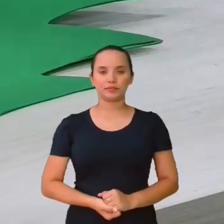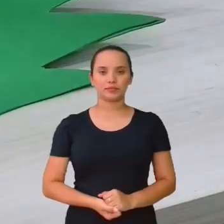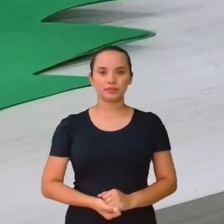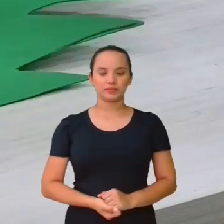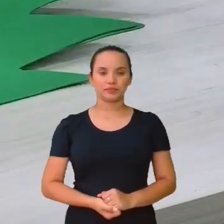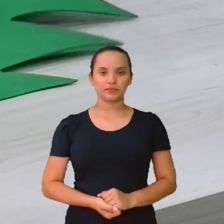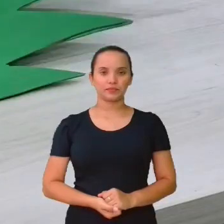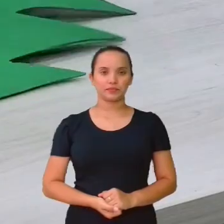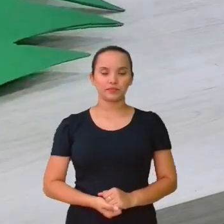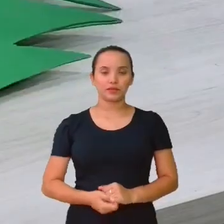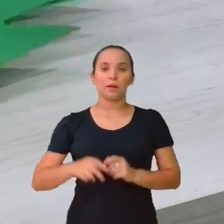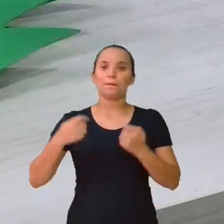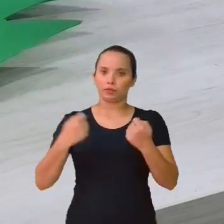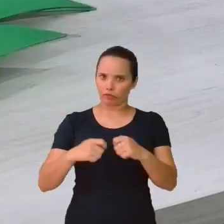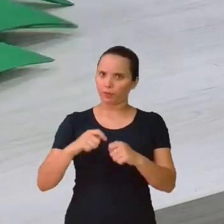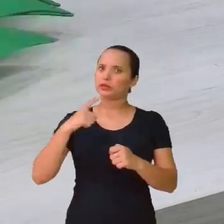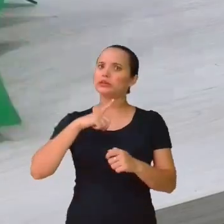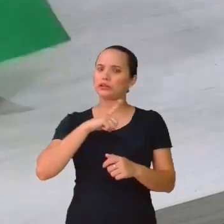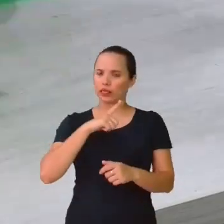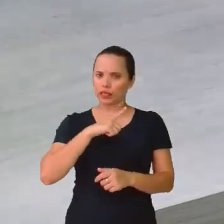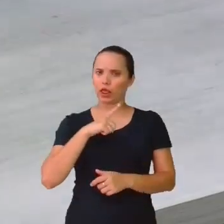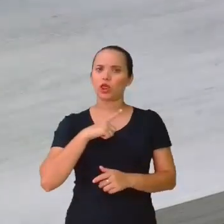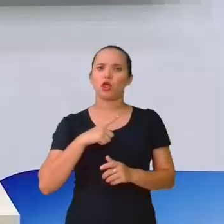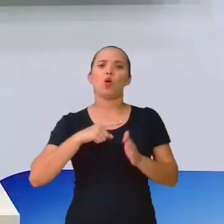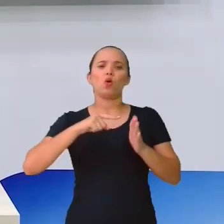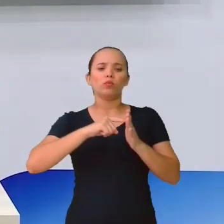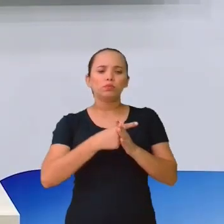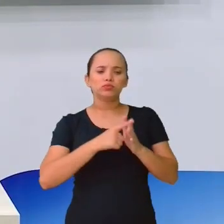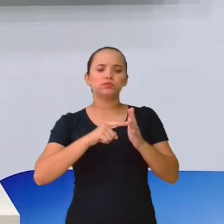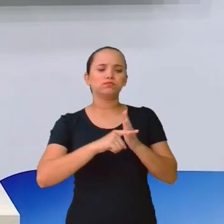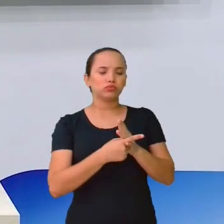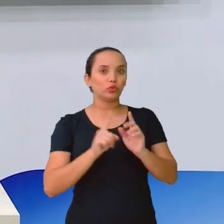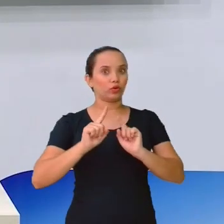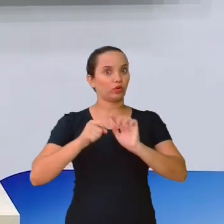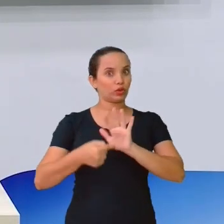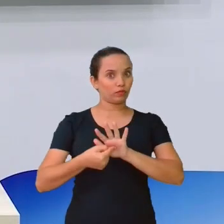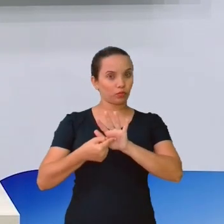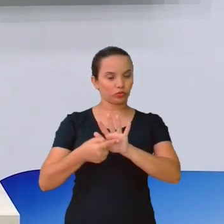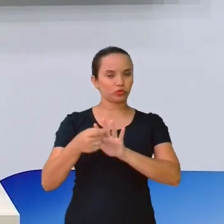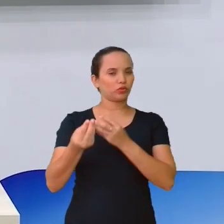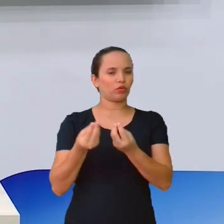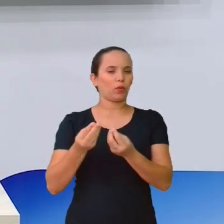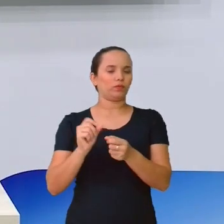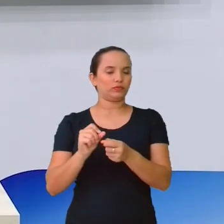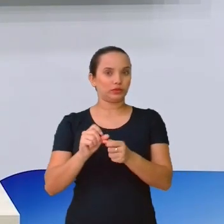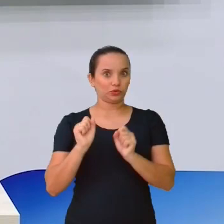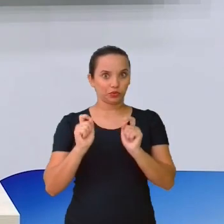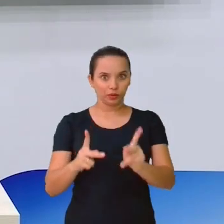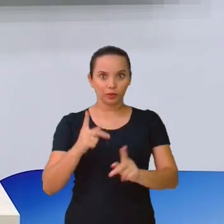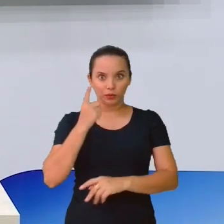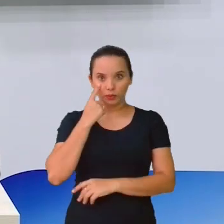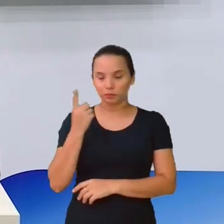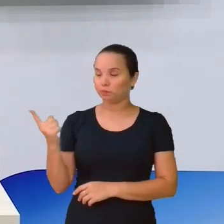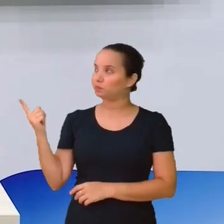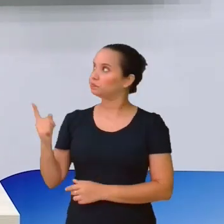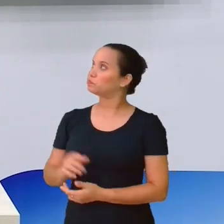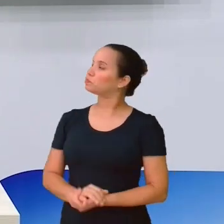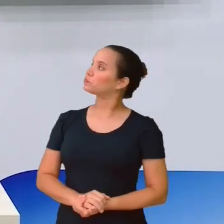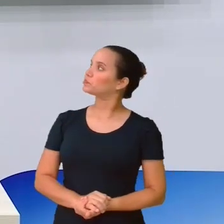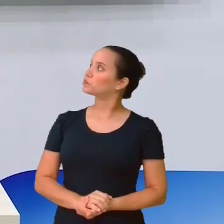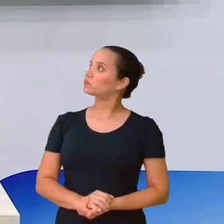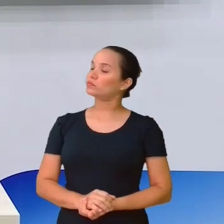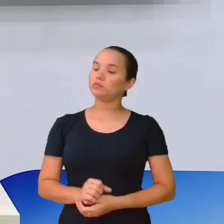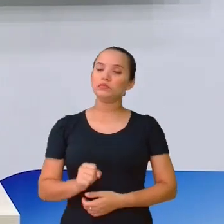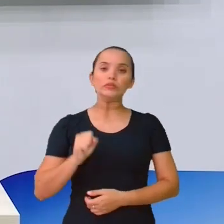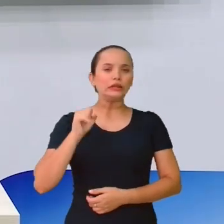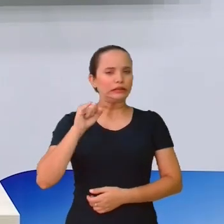para fazer os furinhos que a gente vai precisar fazer, que eu vou mostrar para vocês como é que a gente pode estar fazendo, tá? Se você tiver ajuda